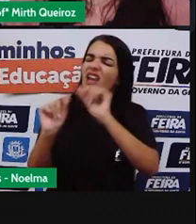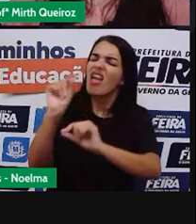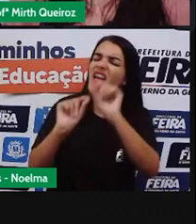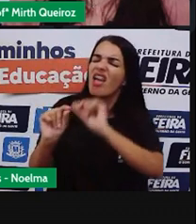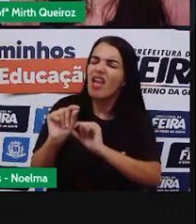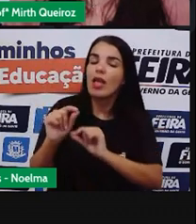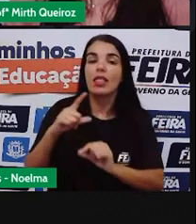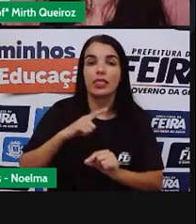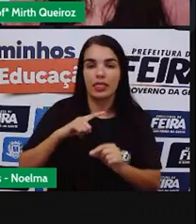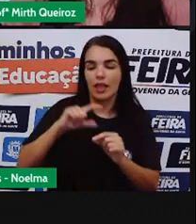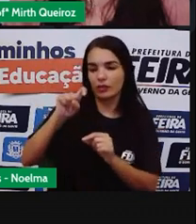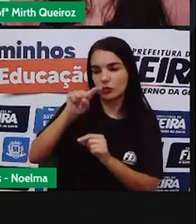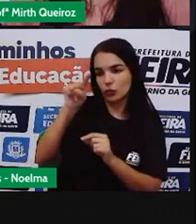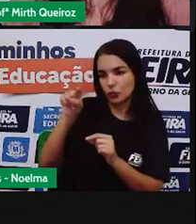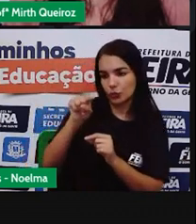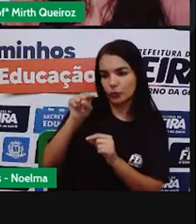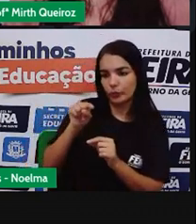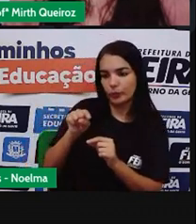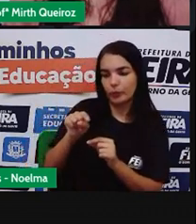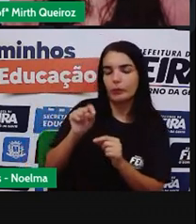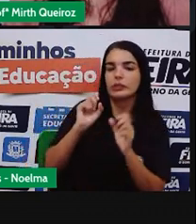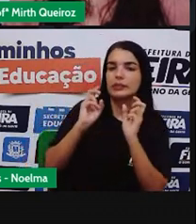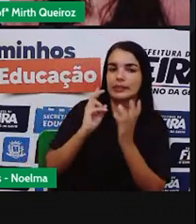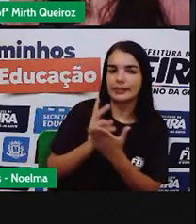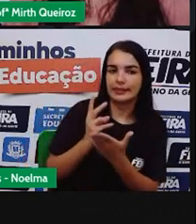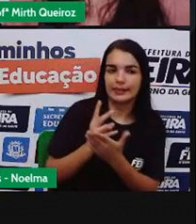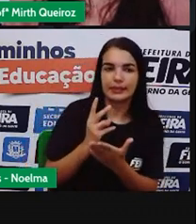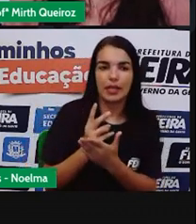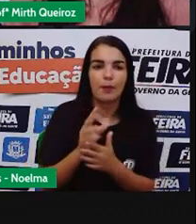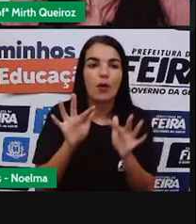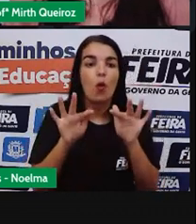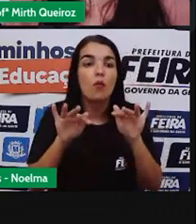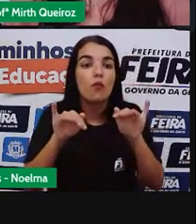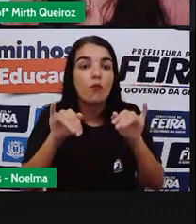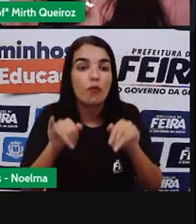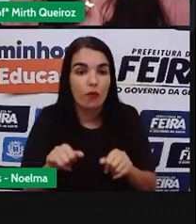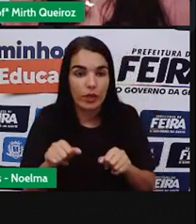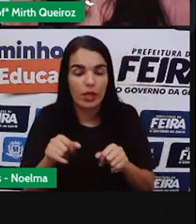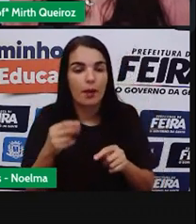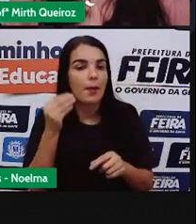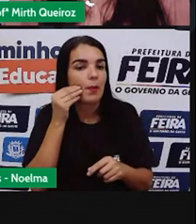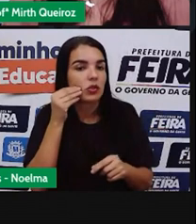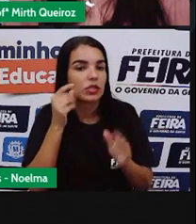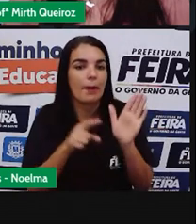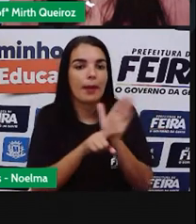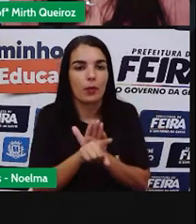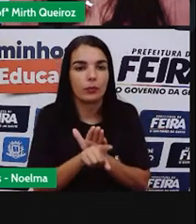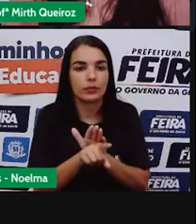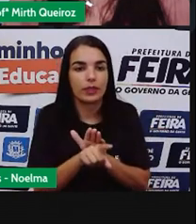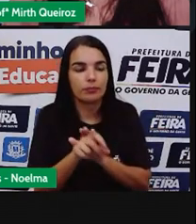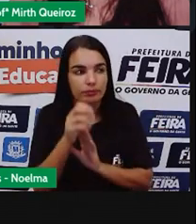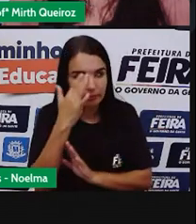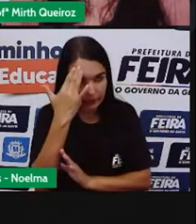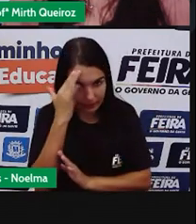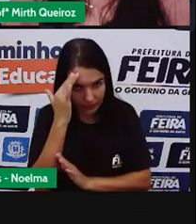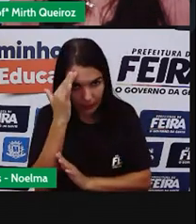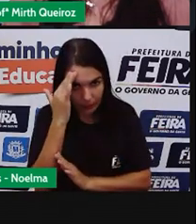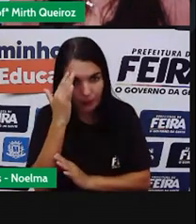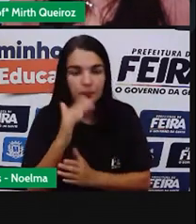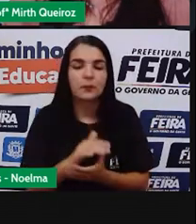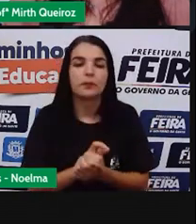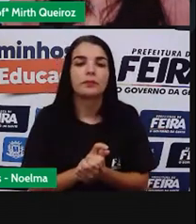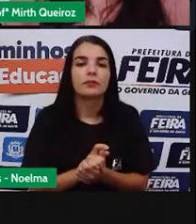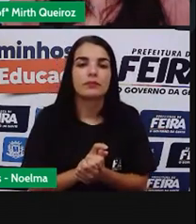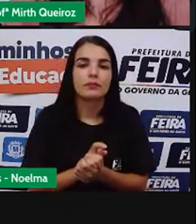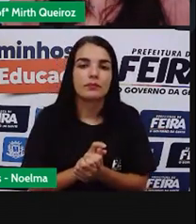menina, deveria vir aí acompanhada com uma interrogação para indicar a pergunta, como está aqui embaixo. Quem